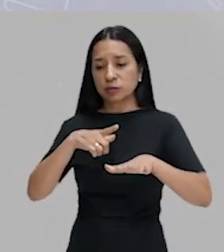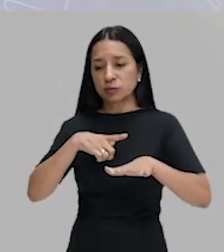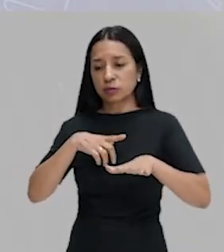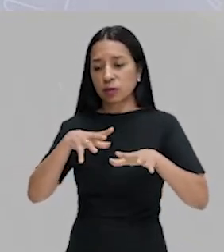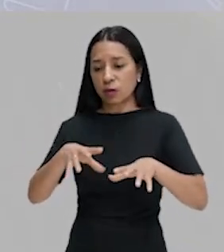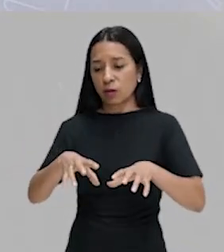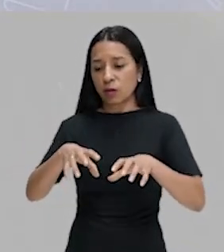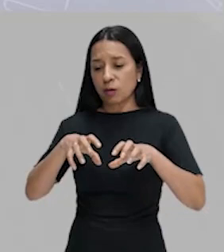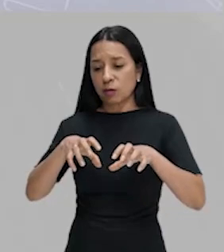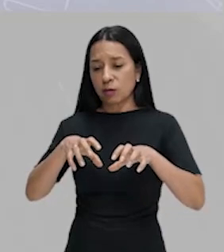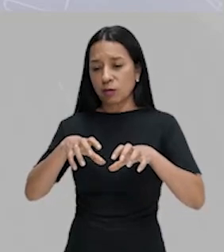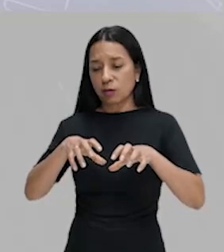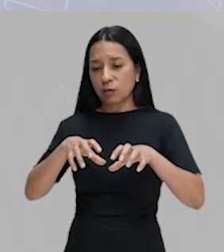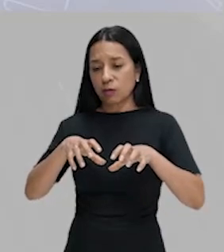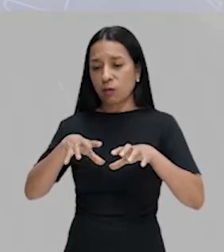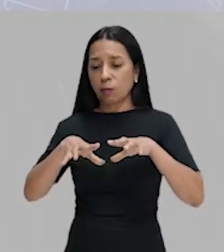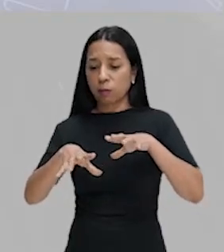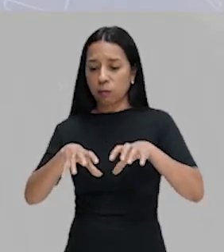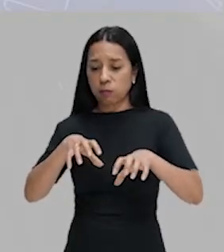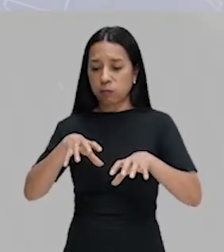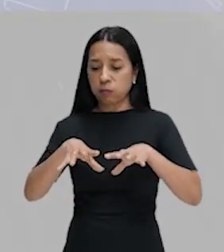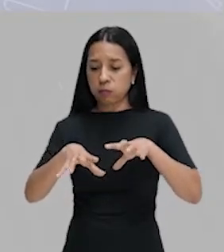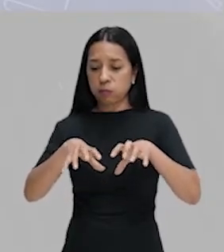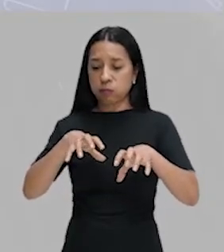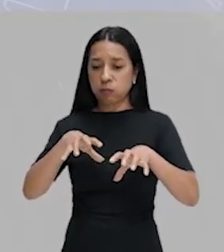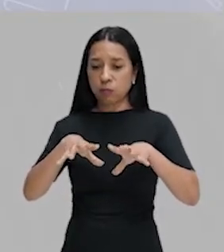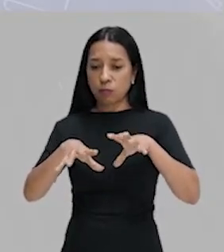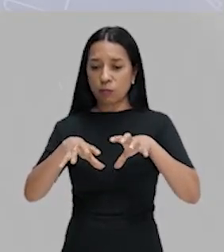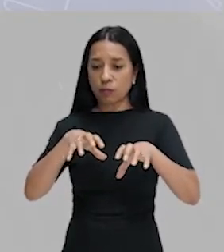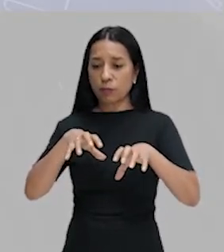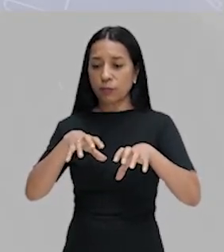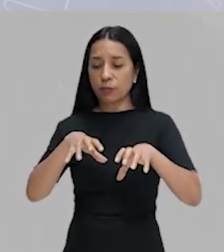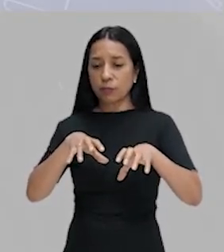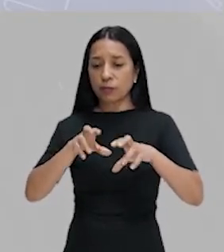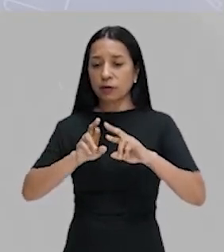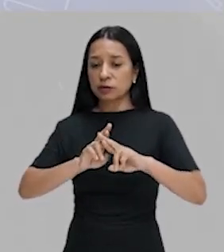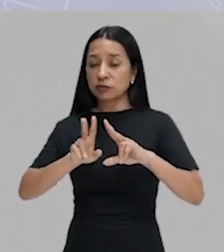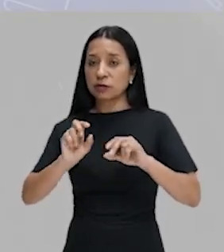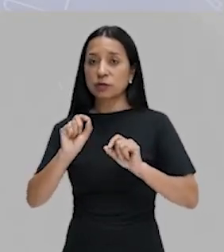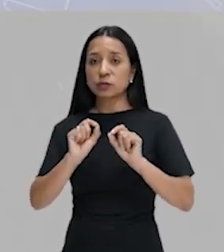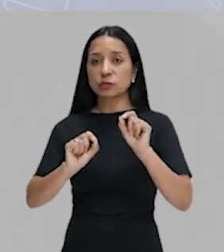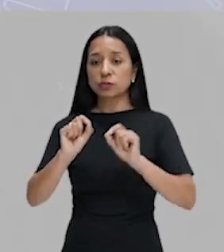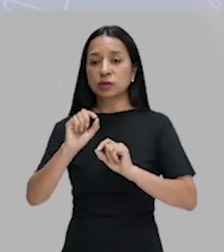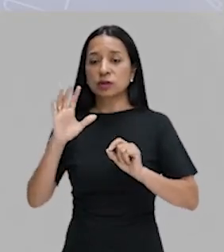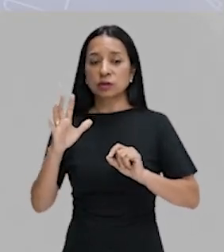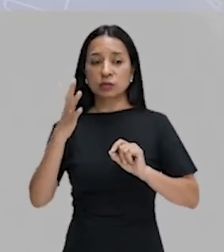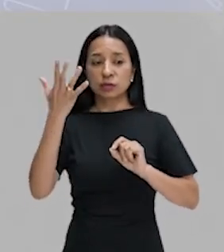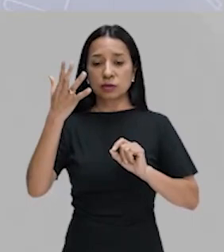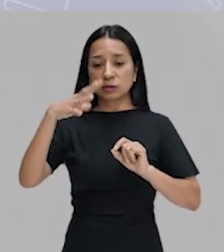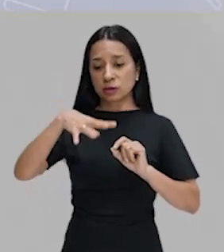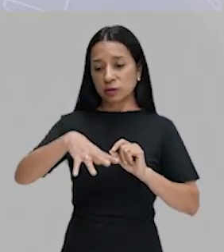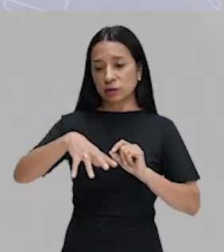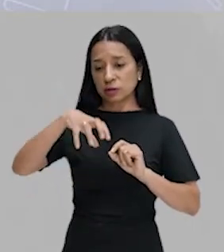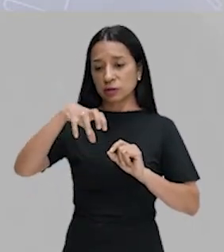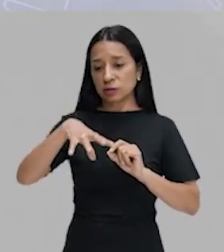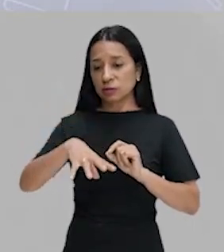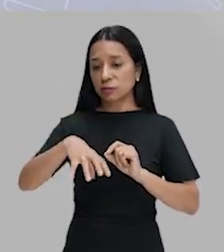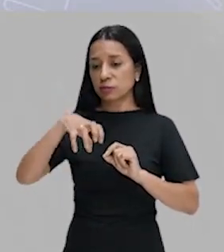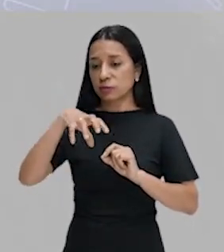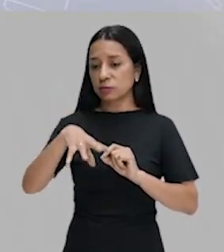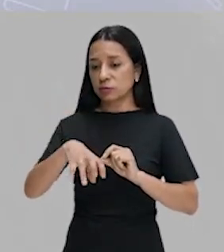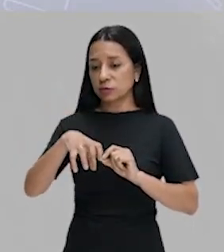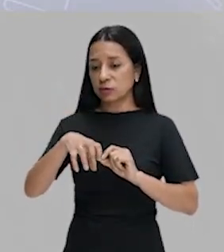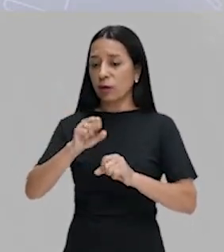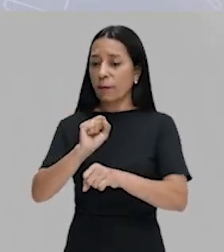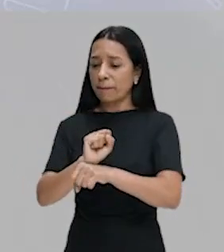dessas células faz com que o animal se movimente. Esses animais, diferente do que acontecia nas esponjas, as esponjas elas